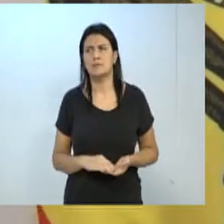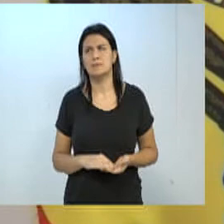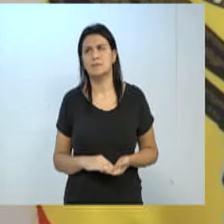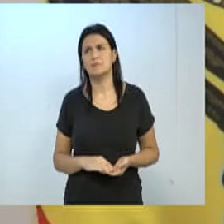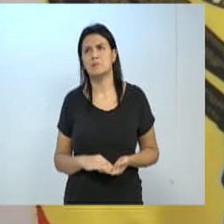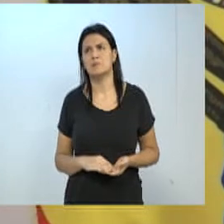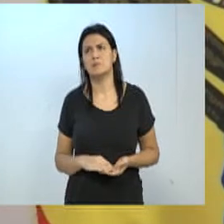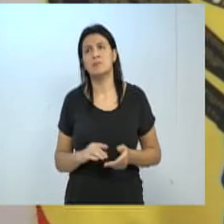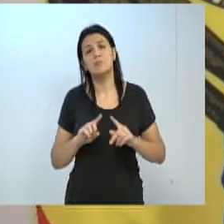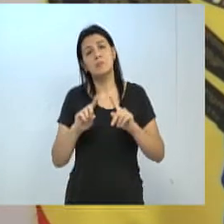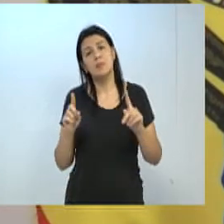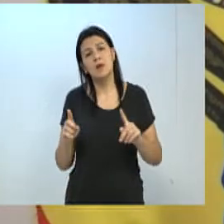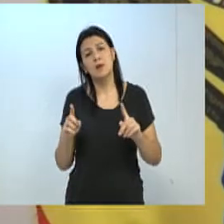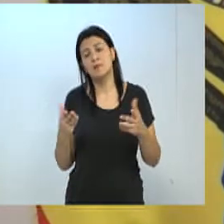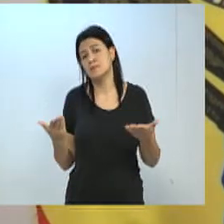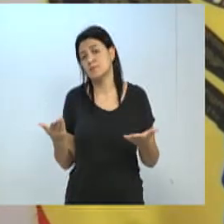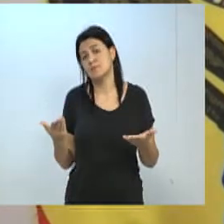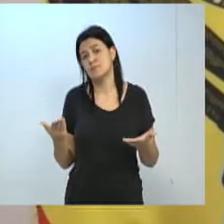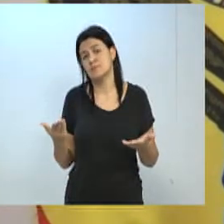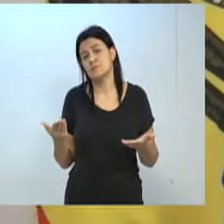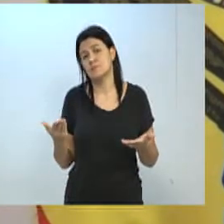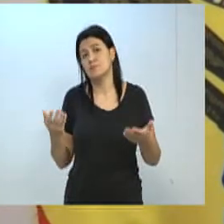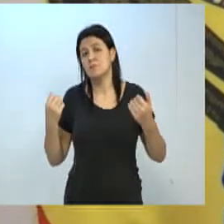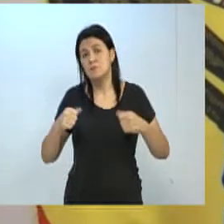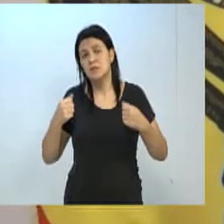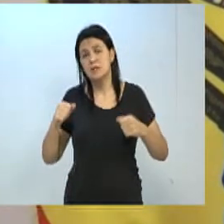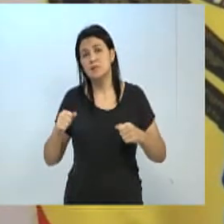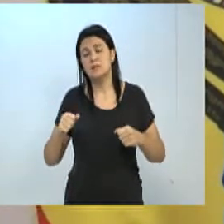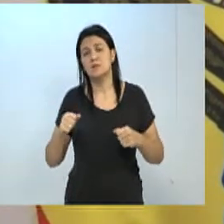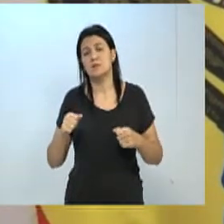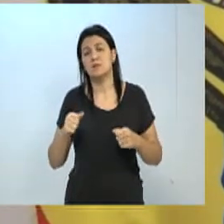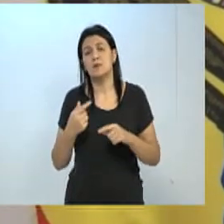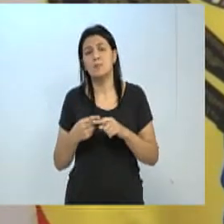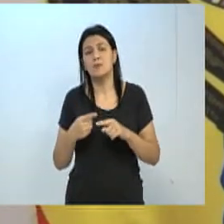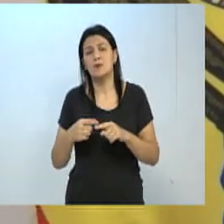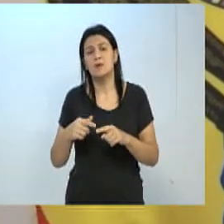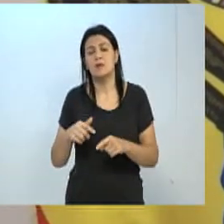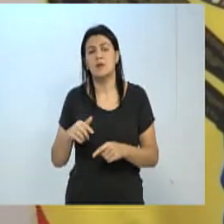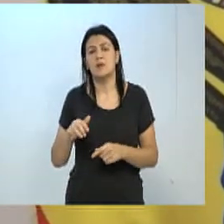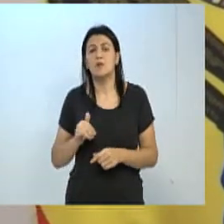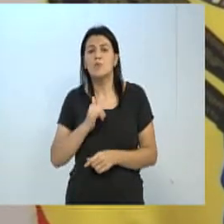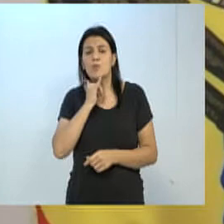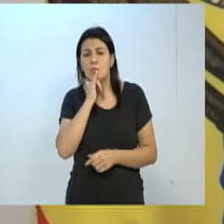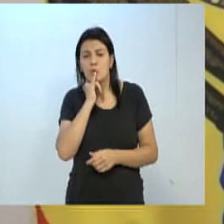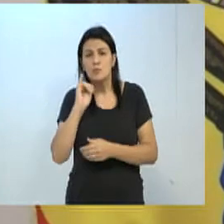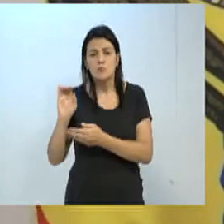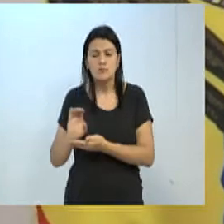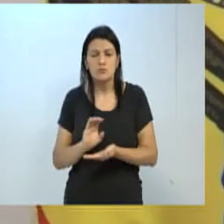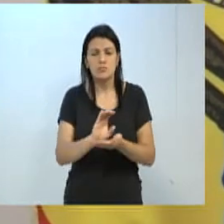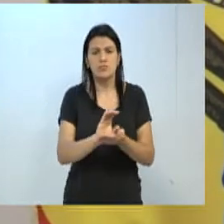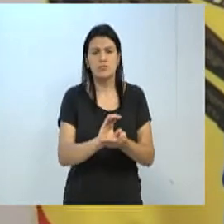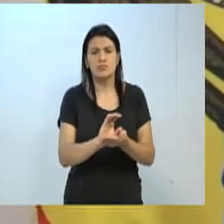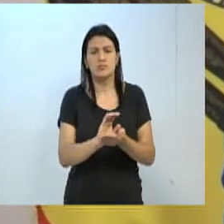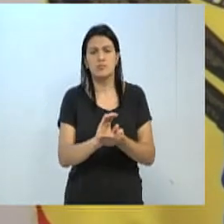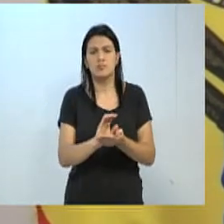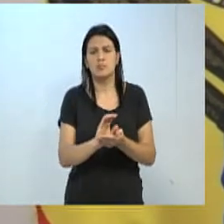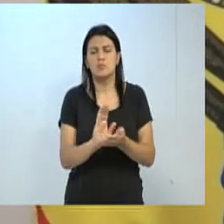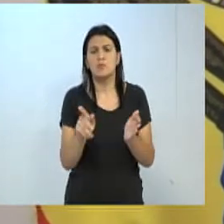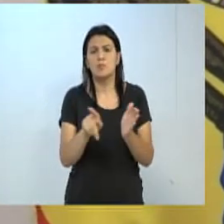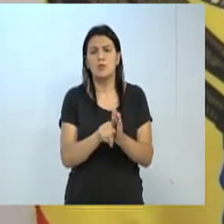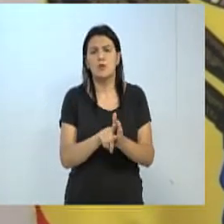Mas, assim, é um recurso que a nossa Fiesc, o nosso imposto é repassado uma parte para reforço